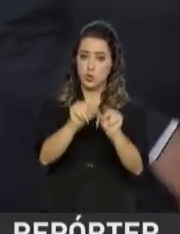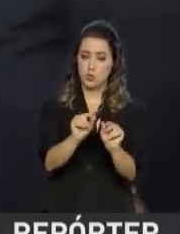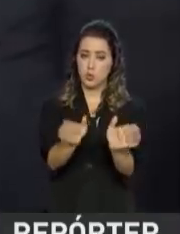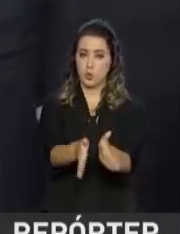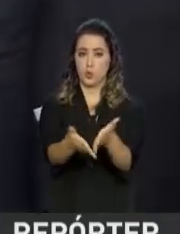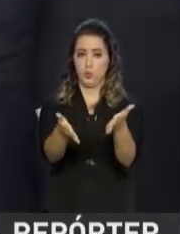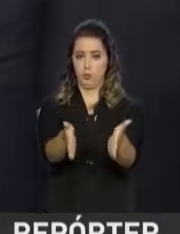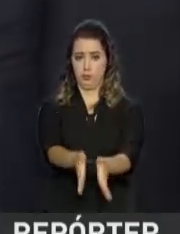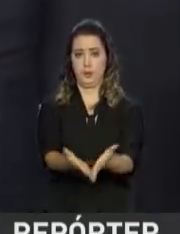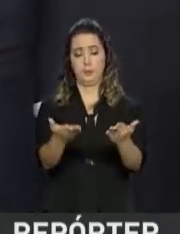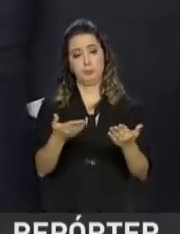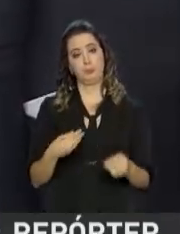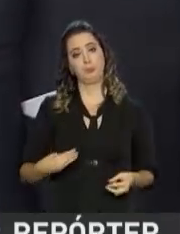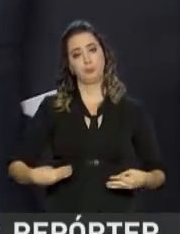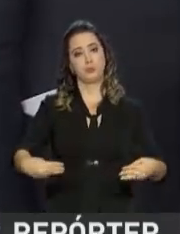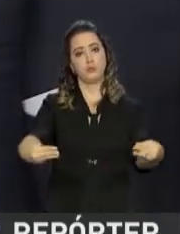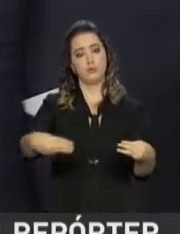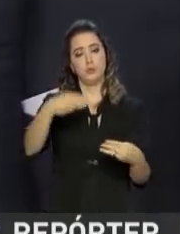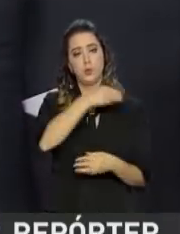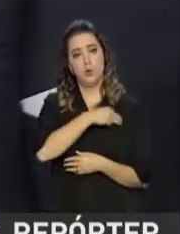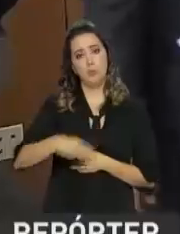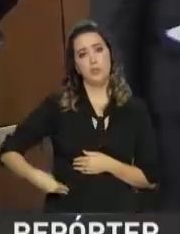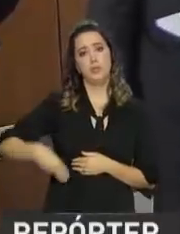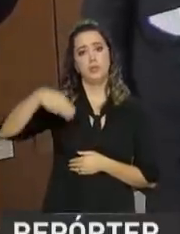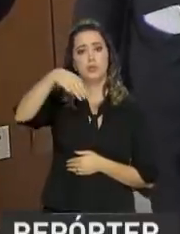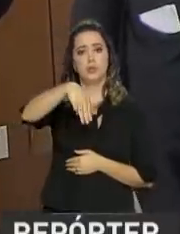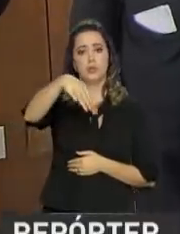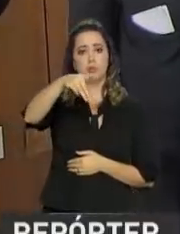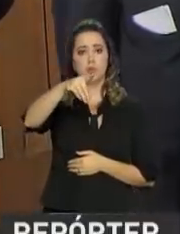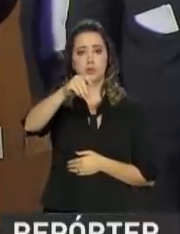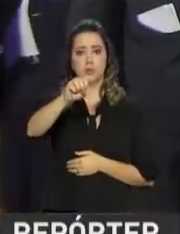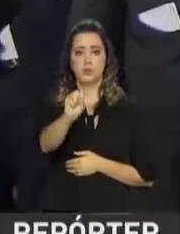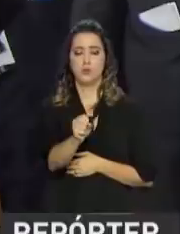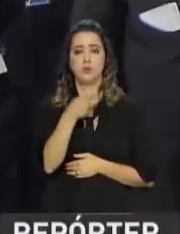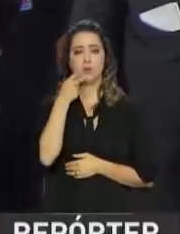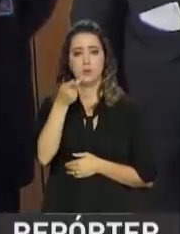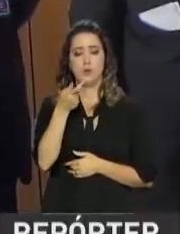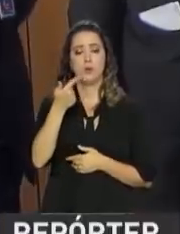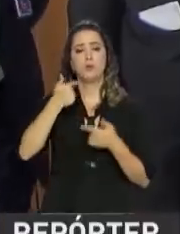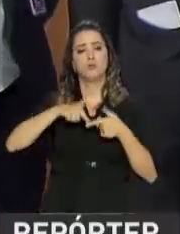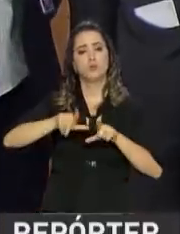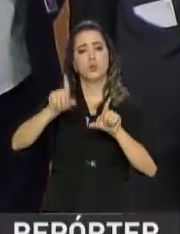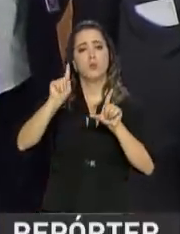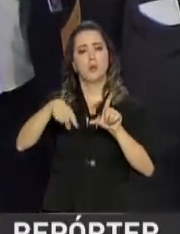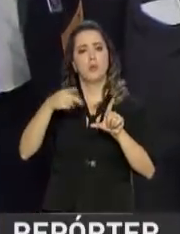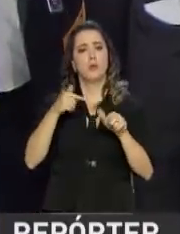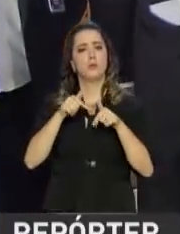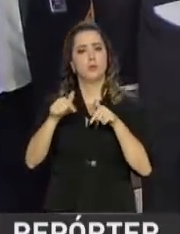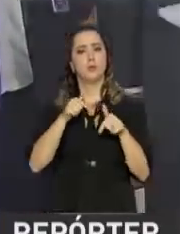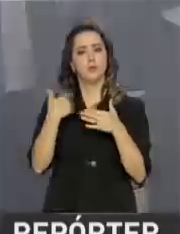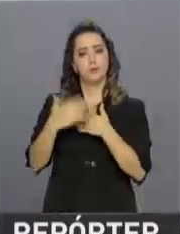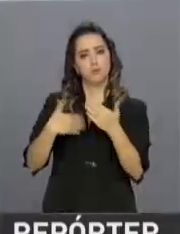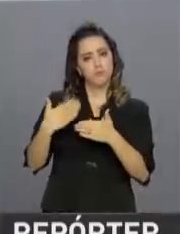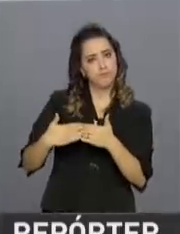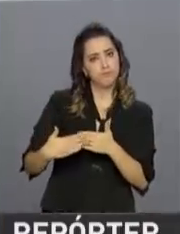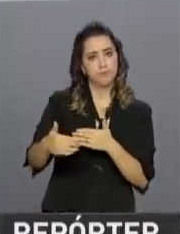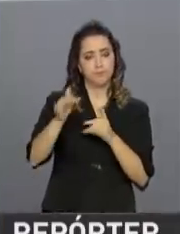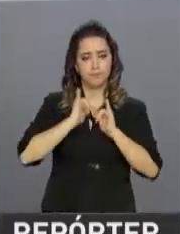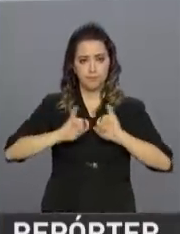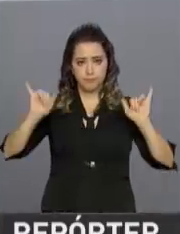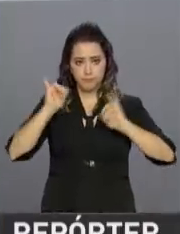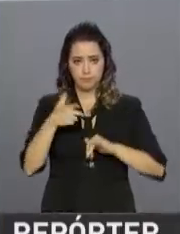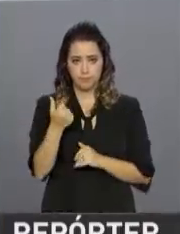pobreza. O ministro do Desenvolvimento Social, Osmar Terra, explicou que esse prêmio é uma das ações do Plano Progredir,